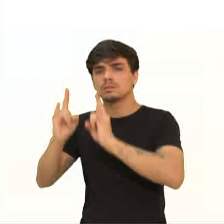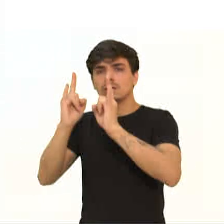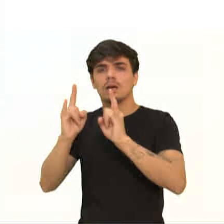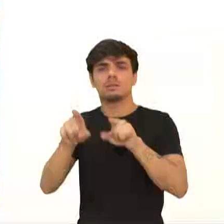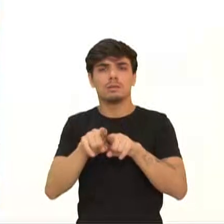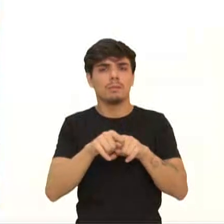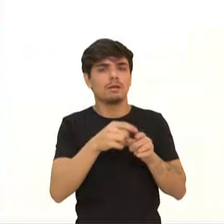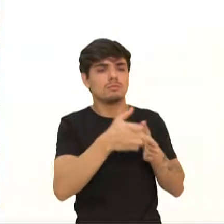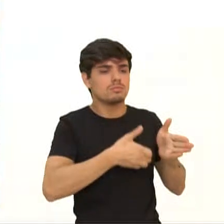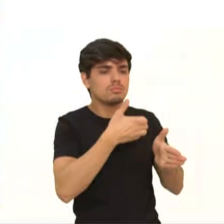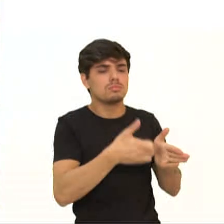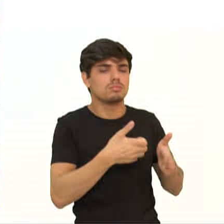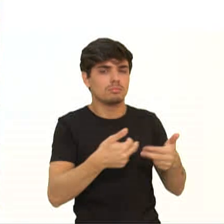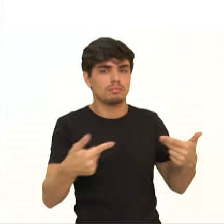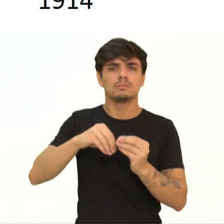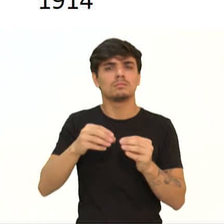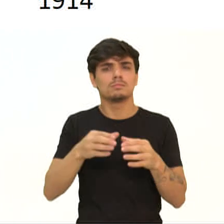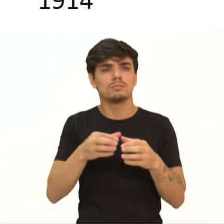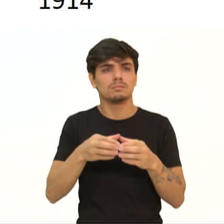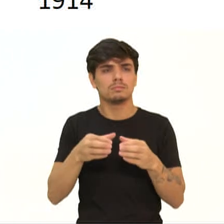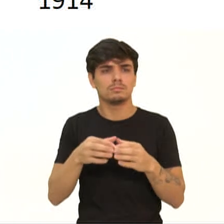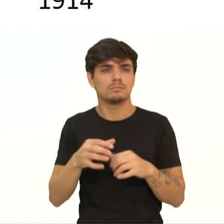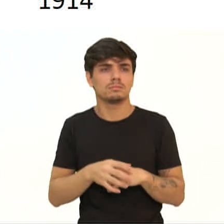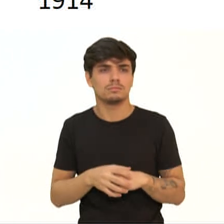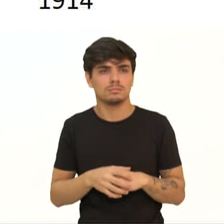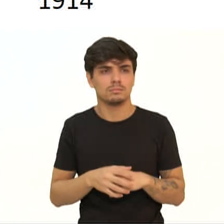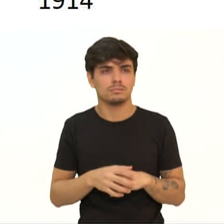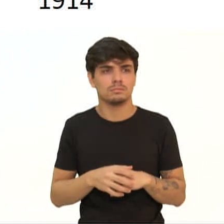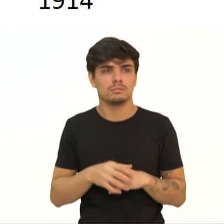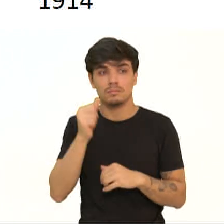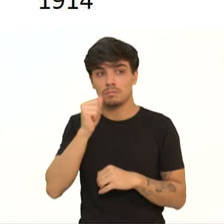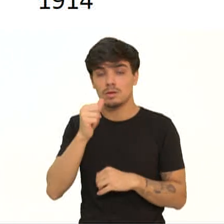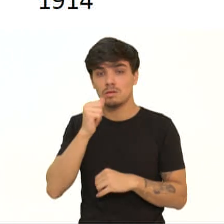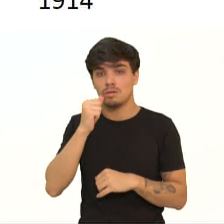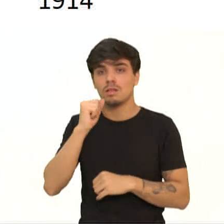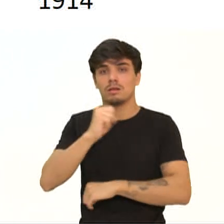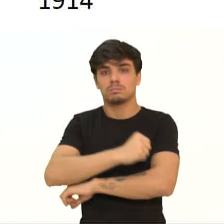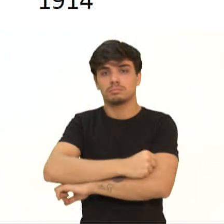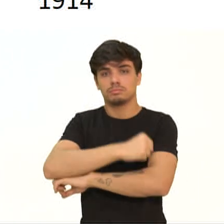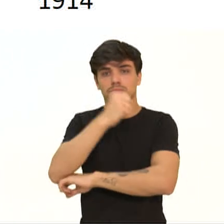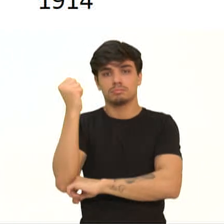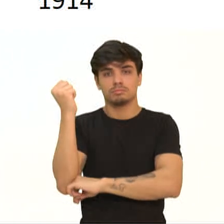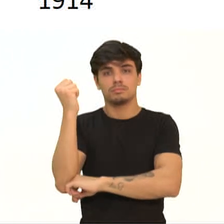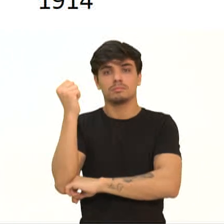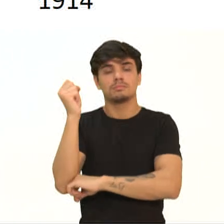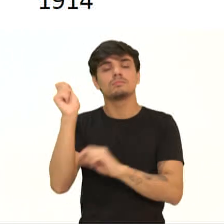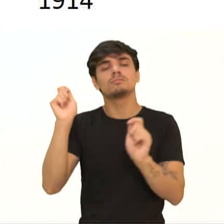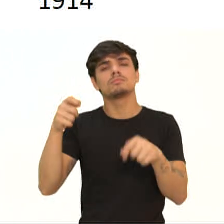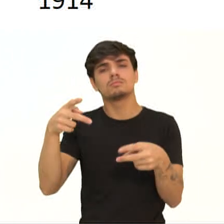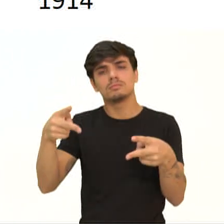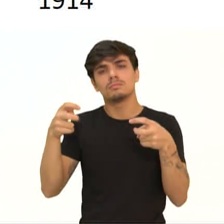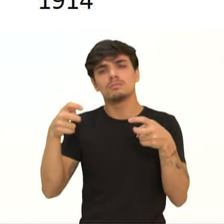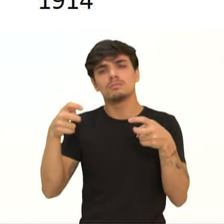E vamos fazer um quiz agora. As vanguardas artísticas europeias ocorreram em diversos países. Por exemplo, expressionismo